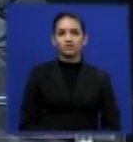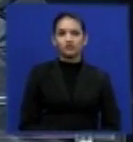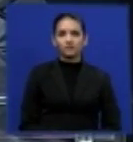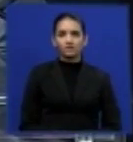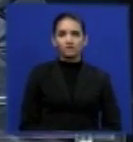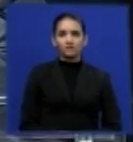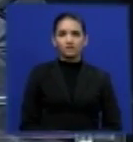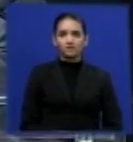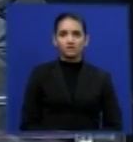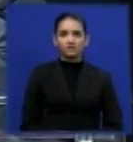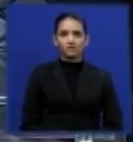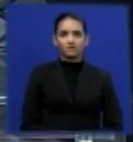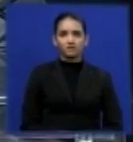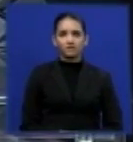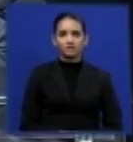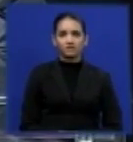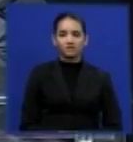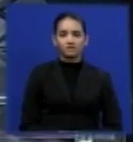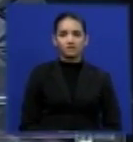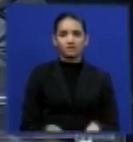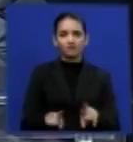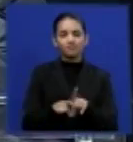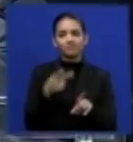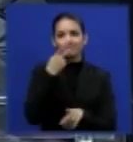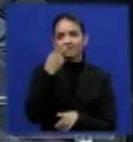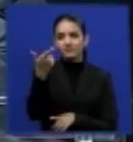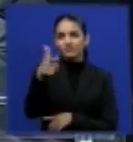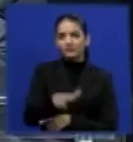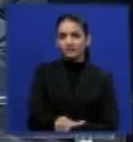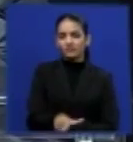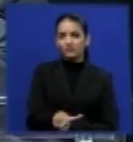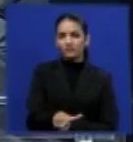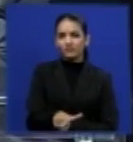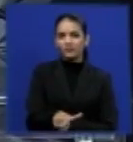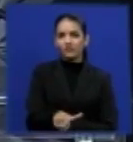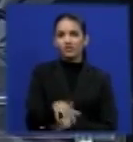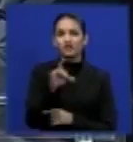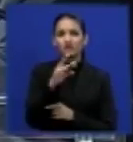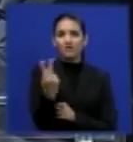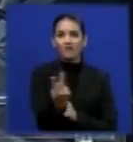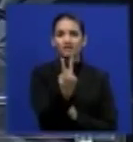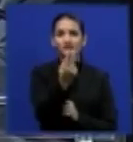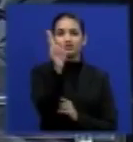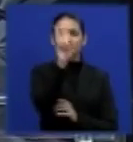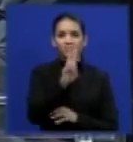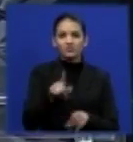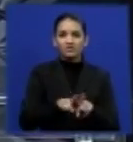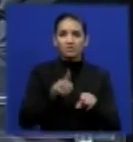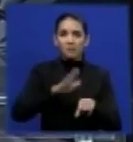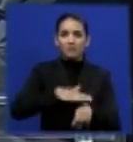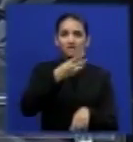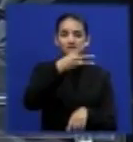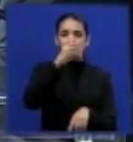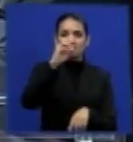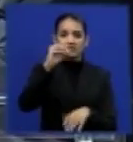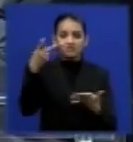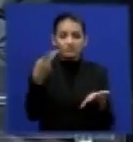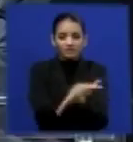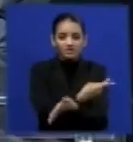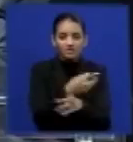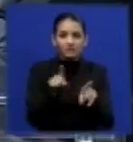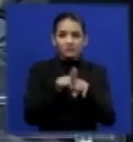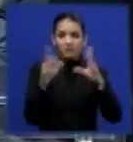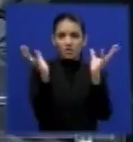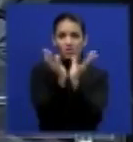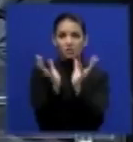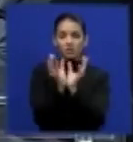e a um ponto senhora ministra essa foi apenas a segunda vez em mais de 300 casos em que um painel do